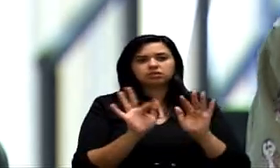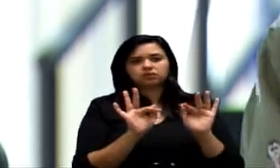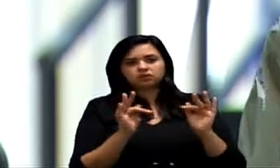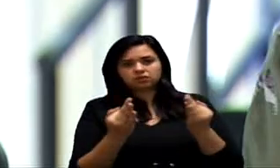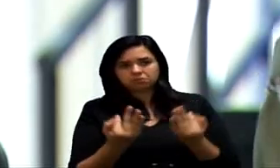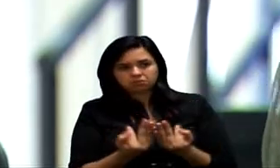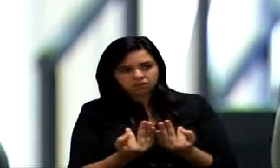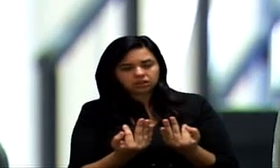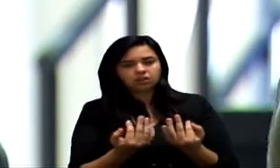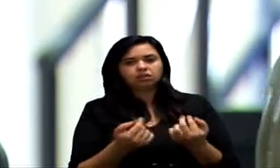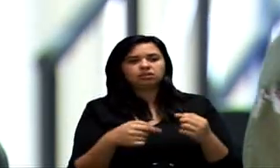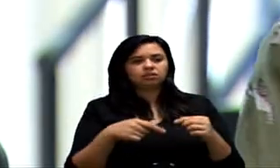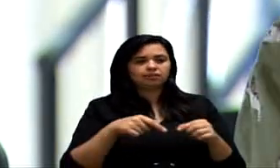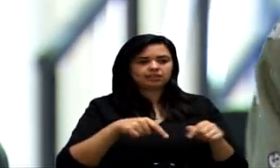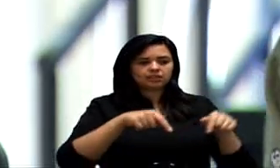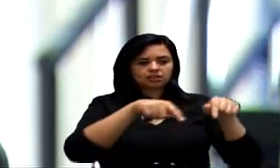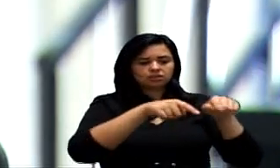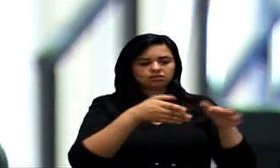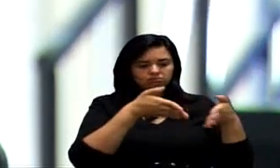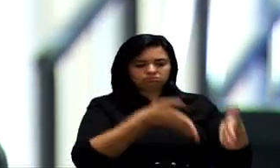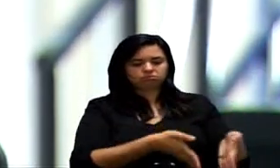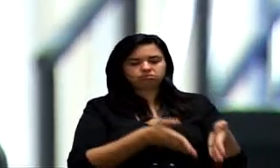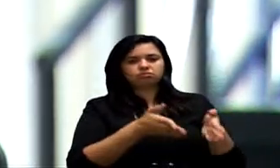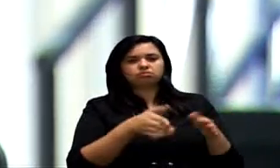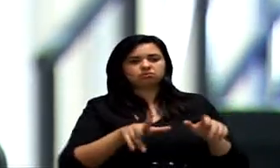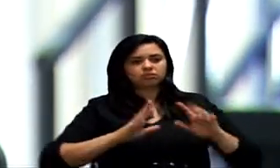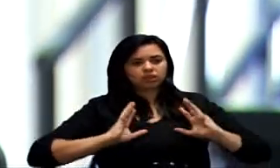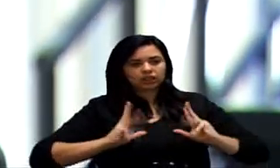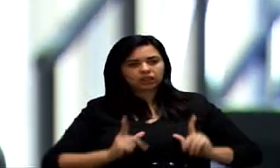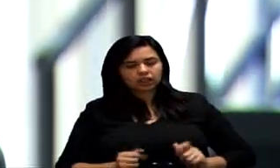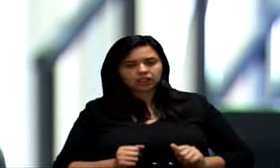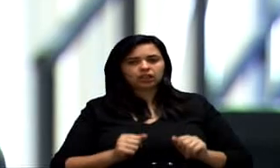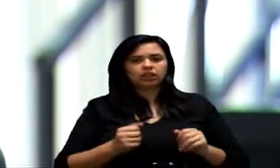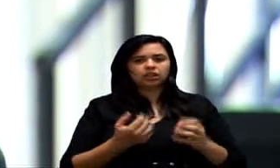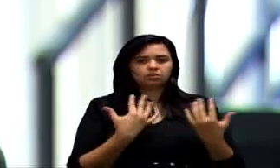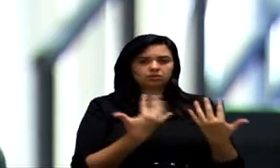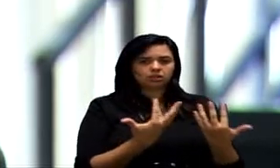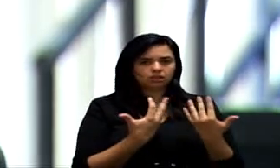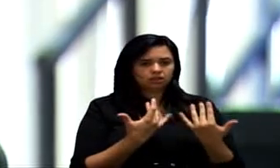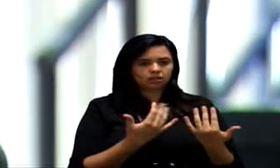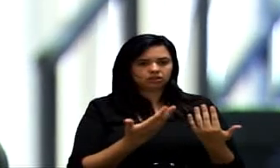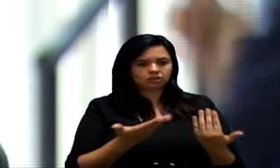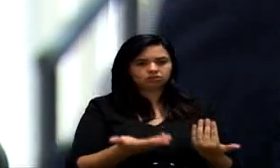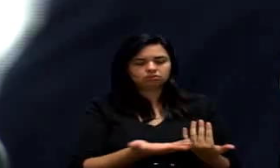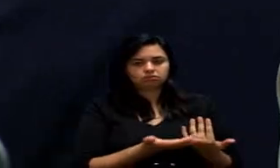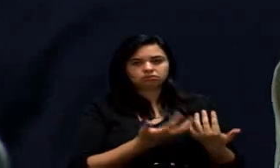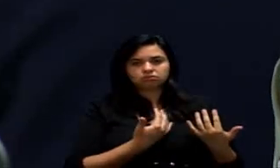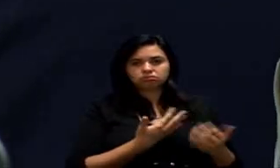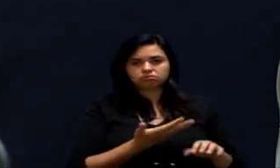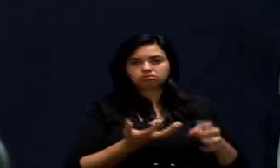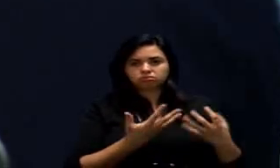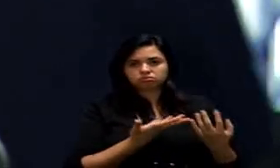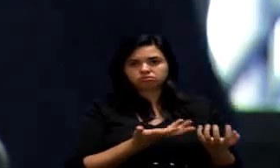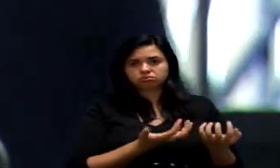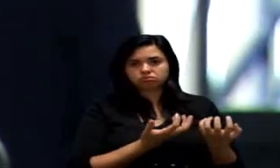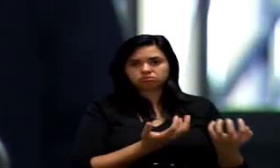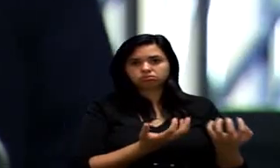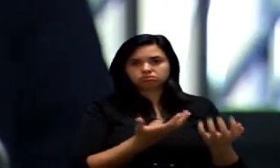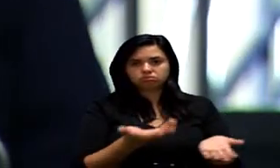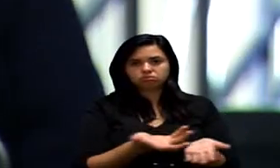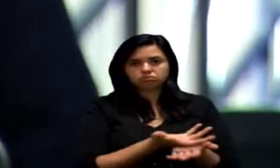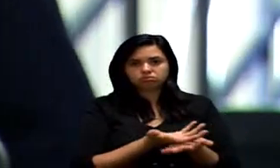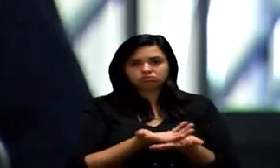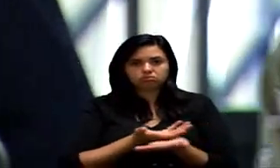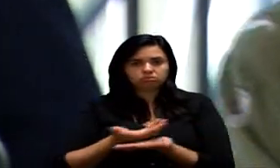familiares, né, se o túmulo está limpo, se a grama cortada, se não tem exposição de rachaduras, porque isso